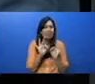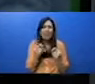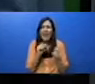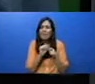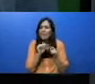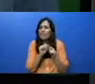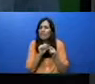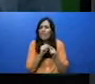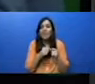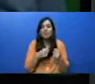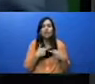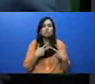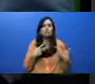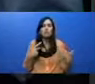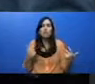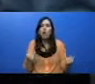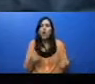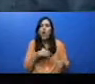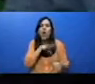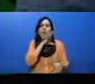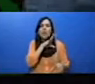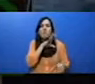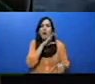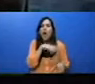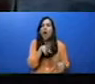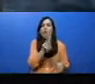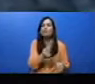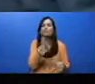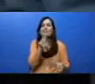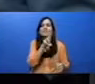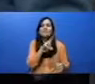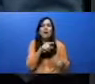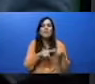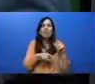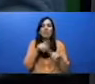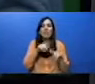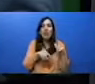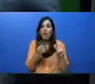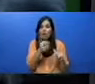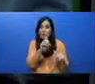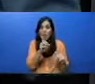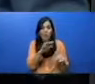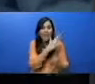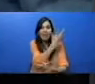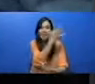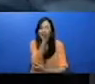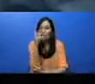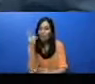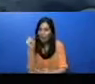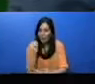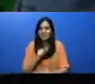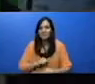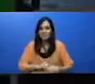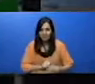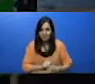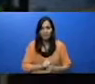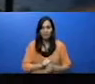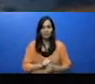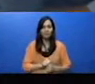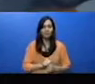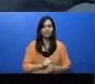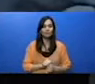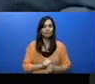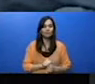Vamos utilizar materiais que não foram retirados da natureza, que não tenha madeira, fazer a